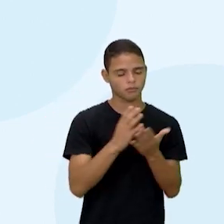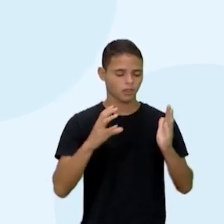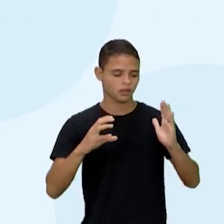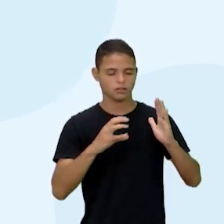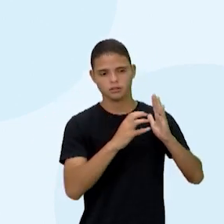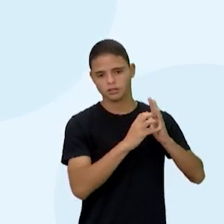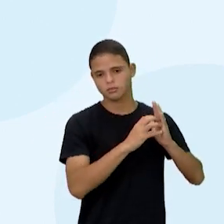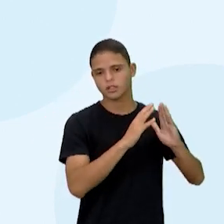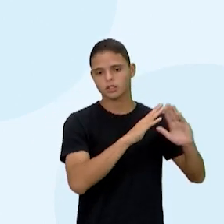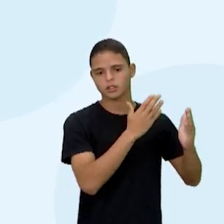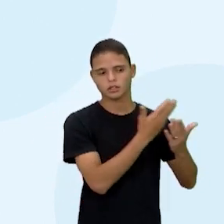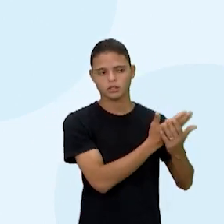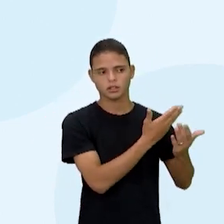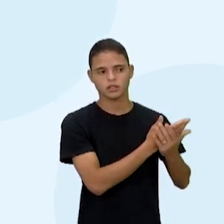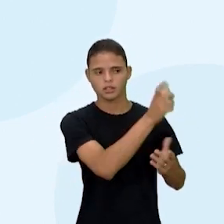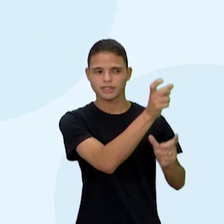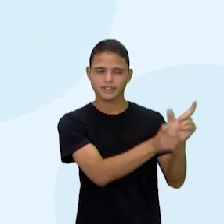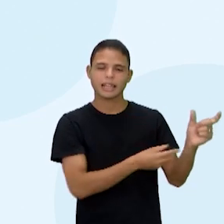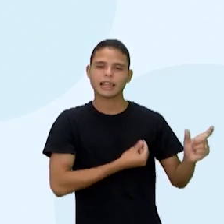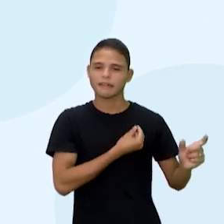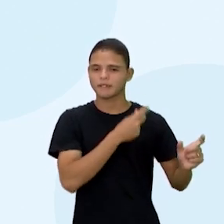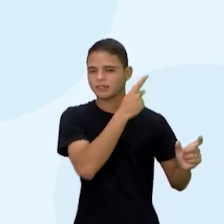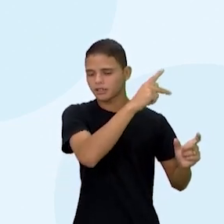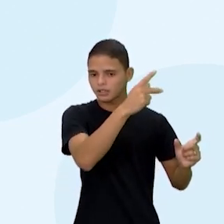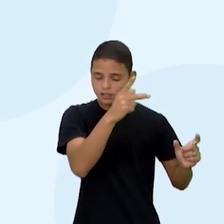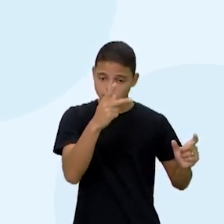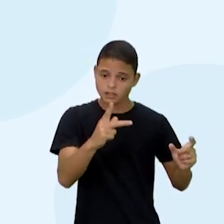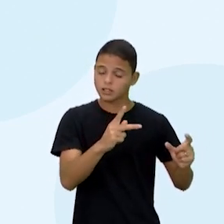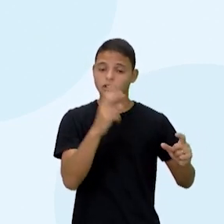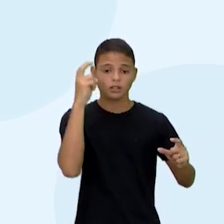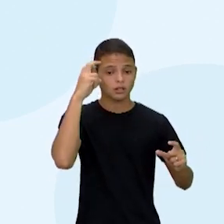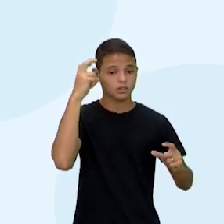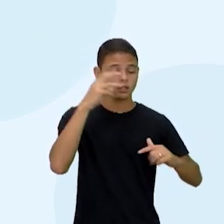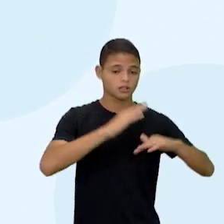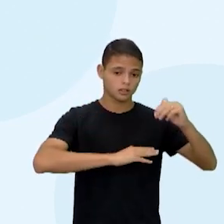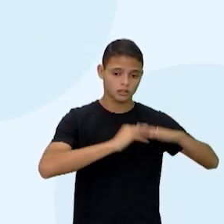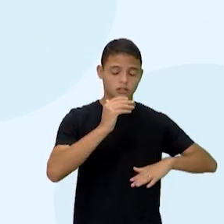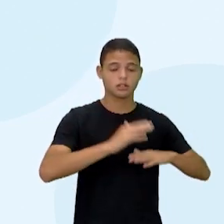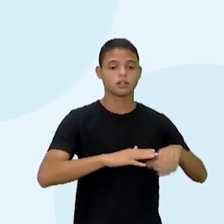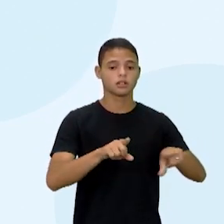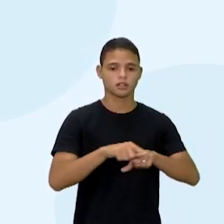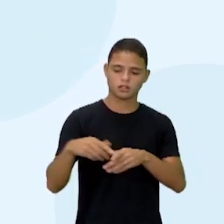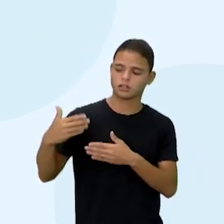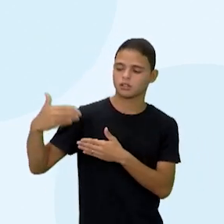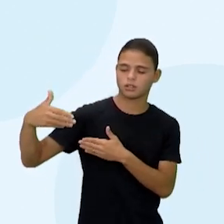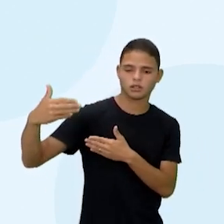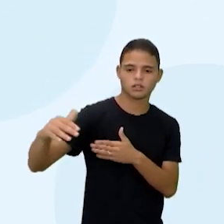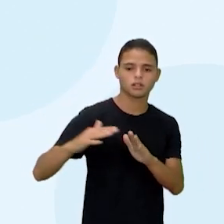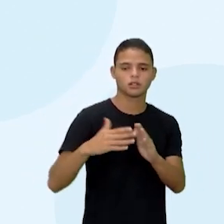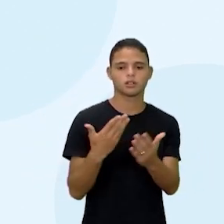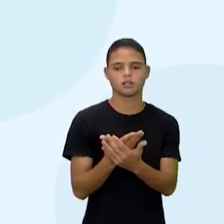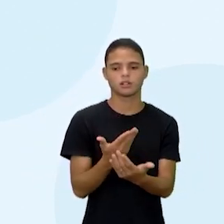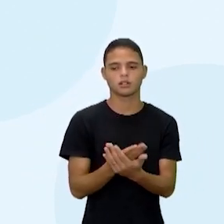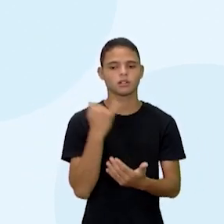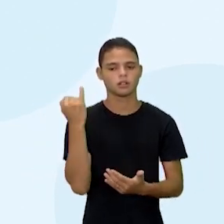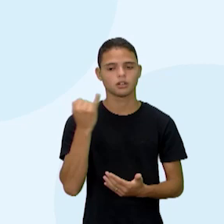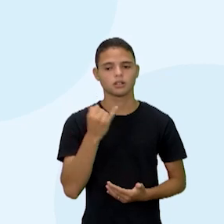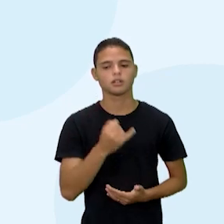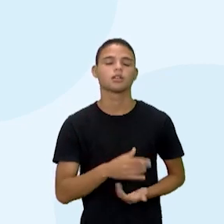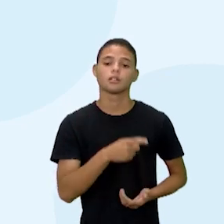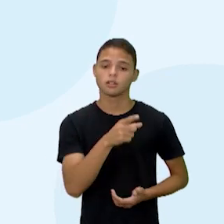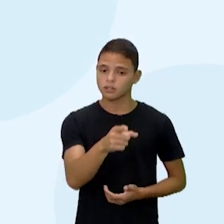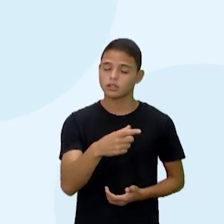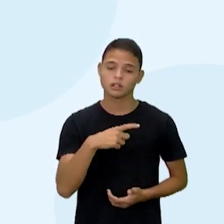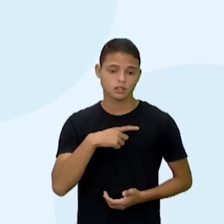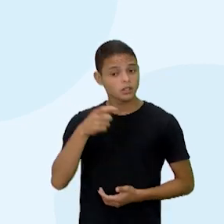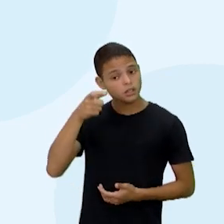da escolarização desses estudantes, o percurso da escola, a importância disso para a vida desses sujeitos. Então, quem tiver interesse